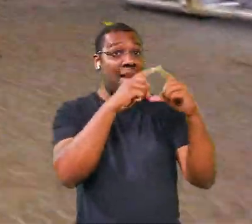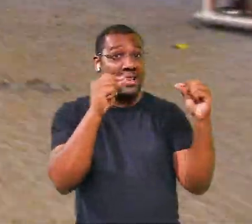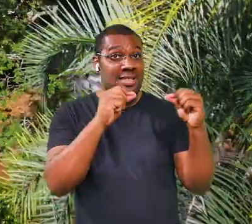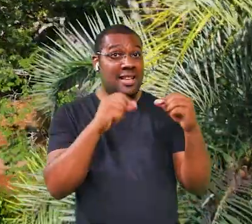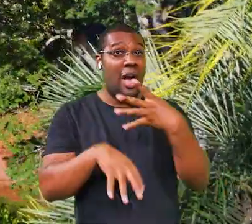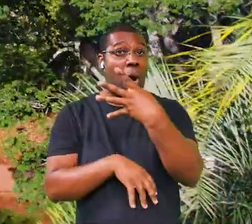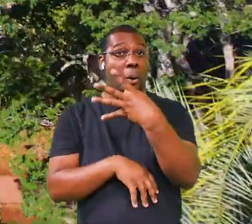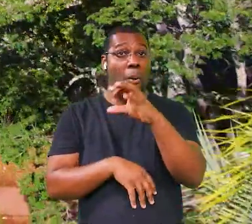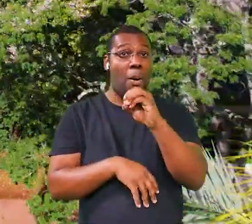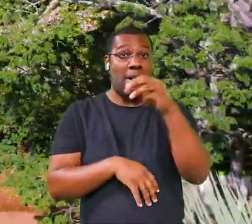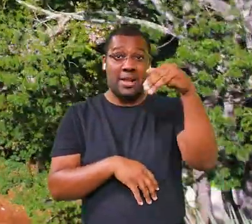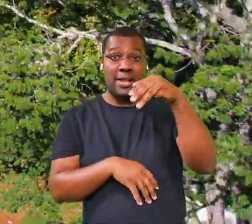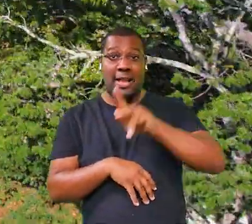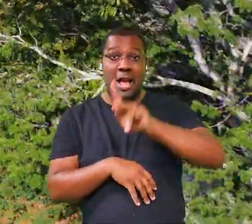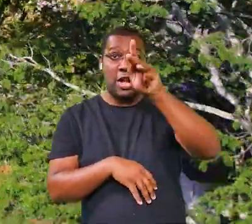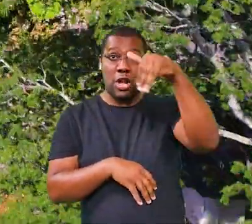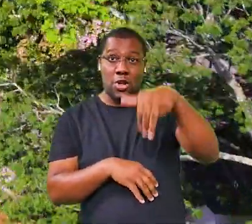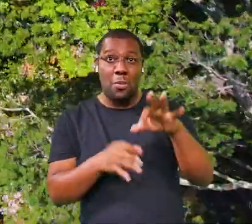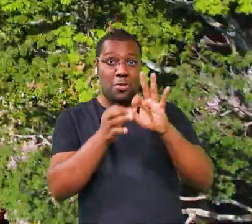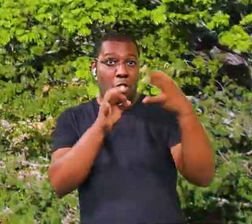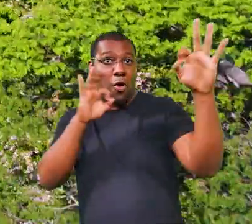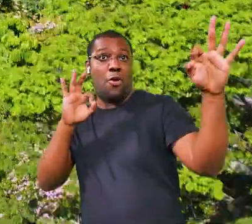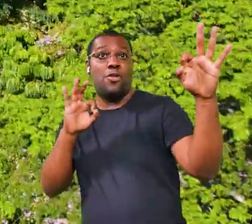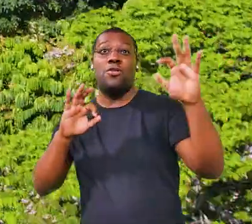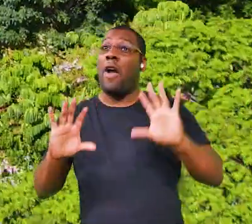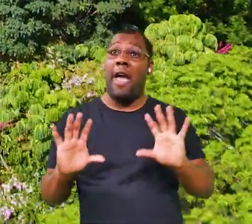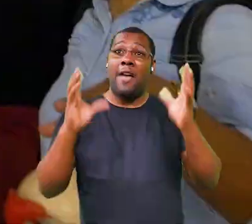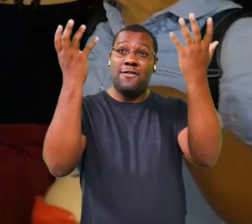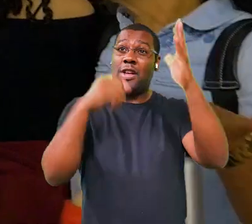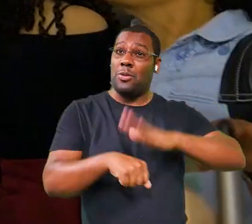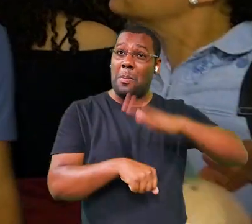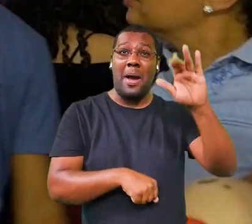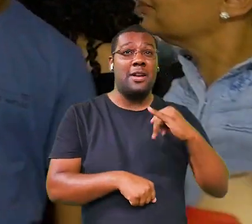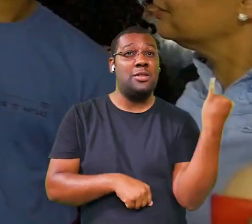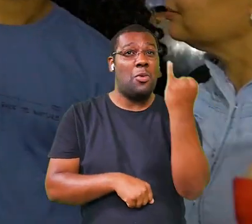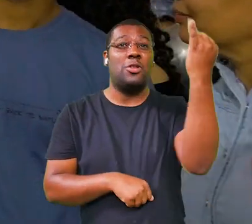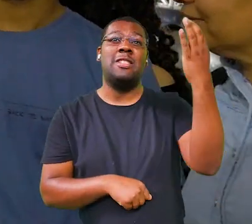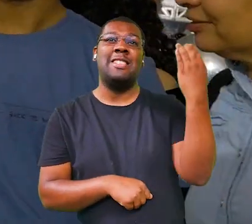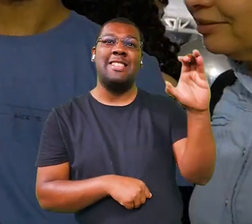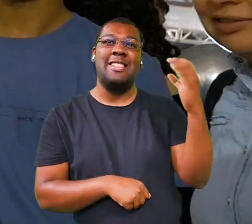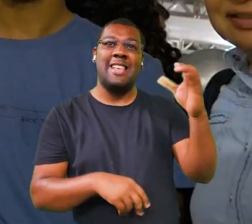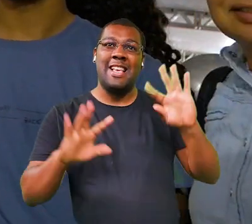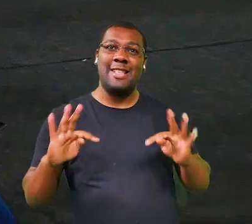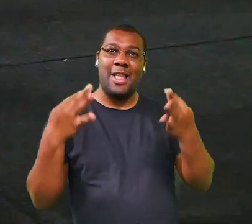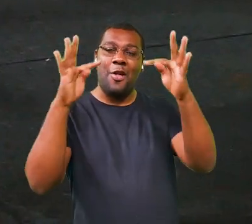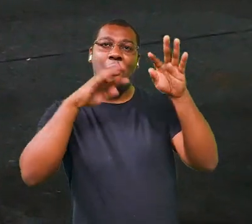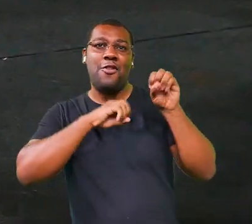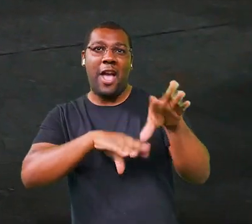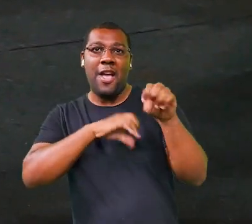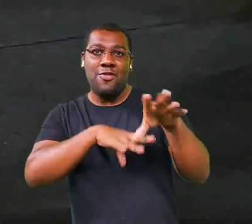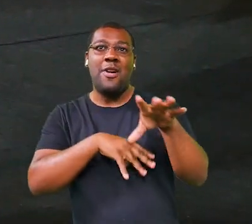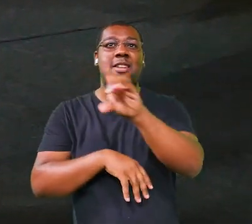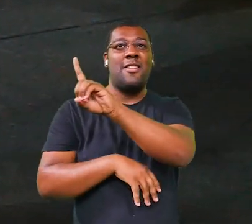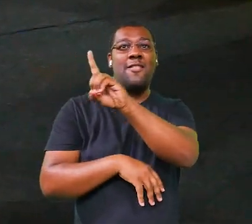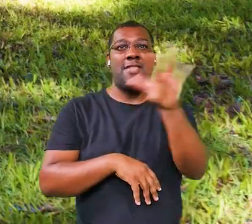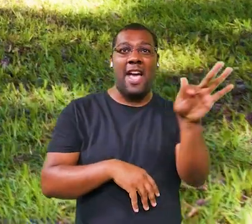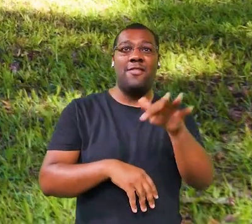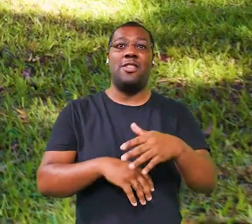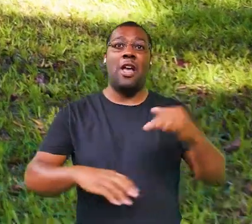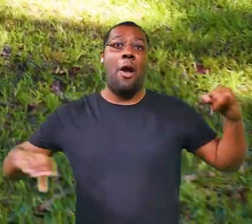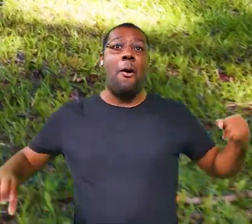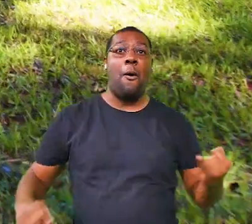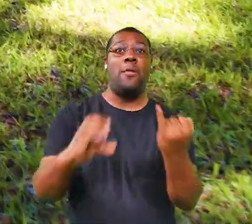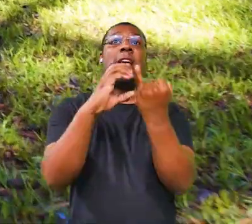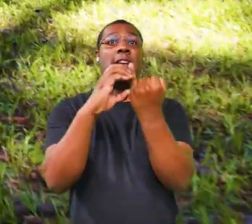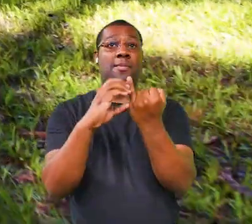cerca de 40 quilômetros da capital federal, aconteceu o maior evento de ciência, tecnologia e educação do DF.